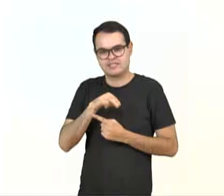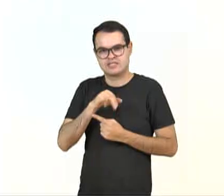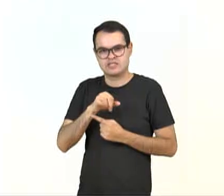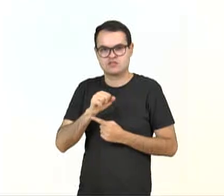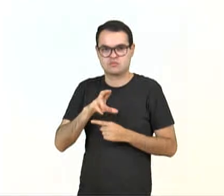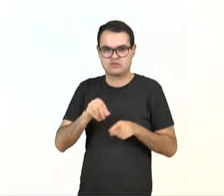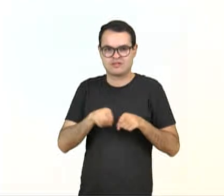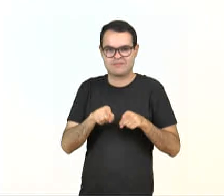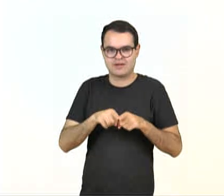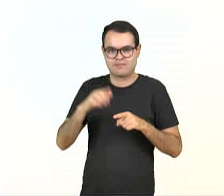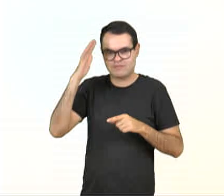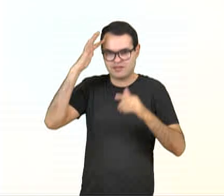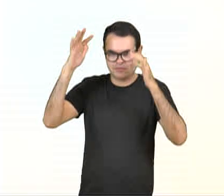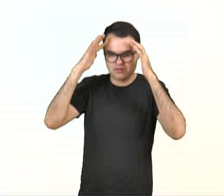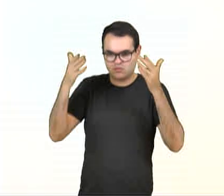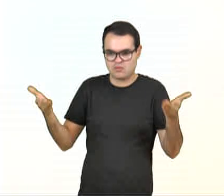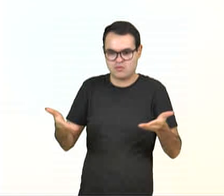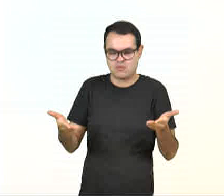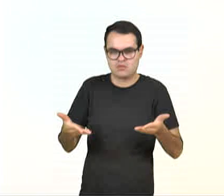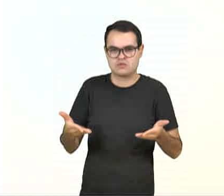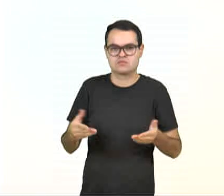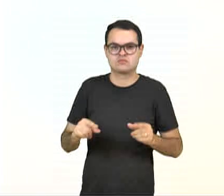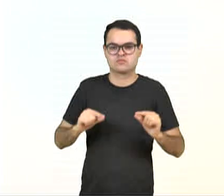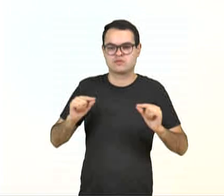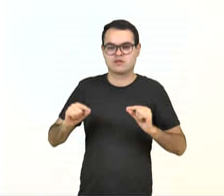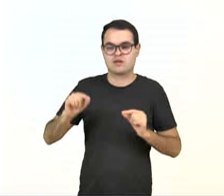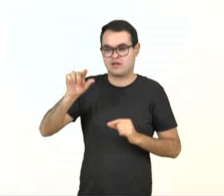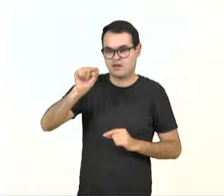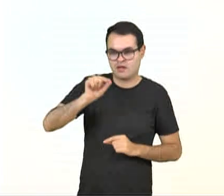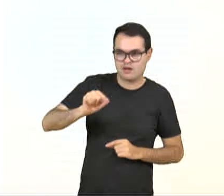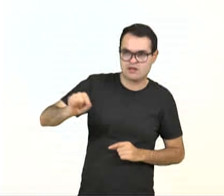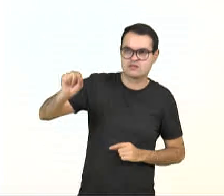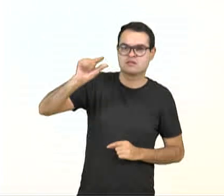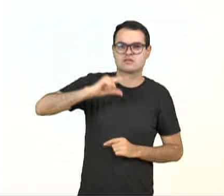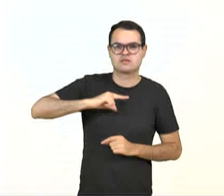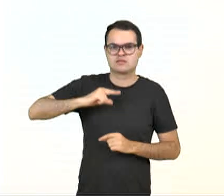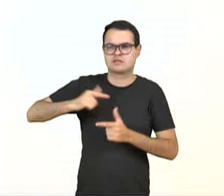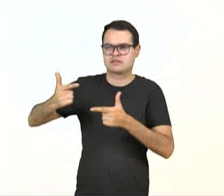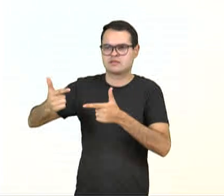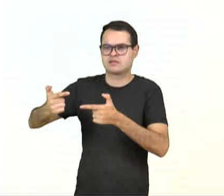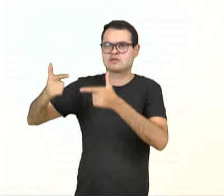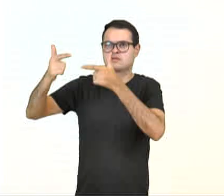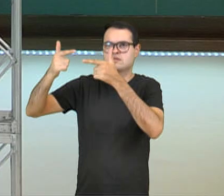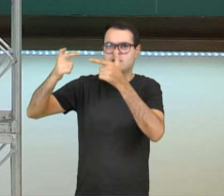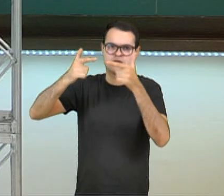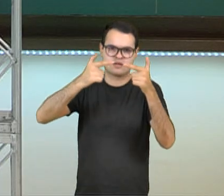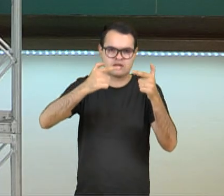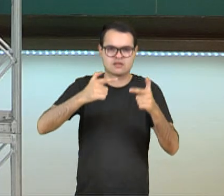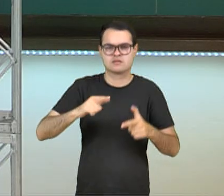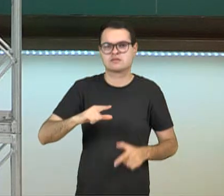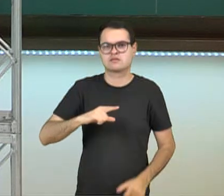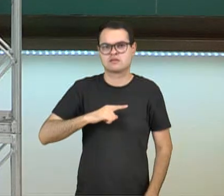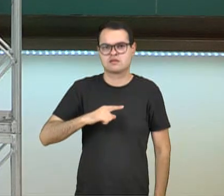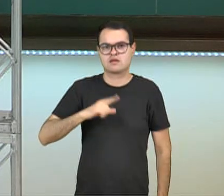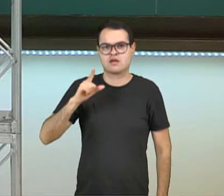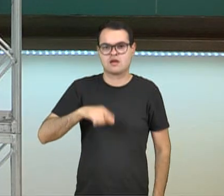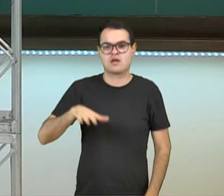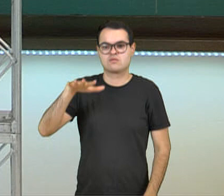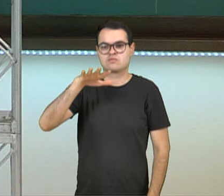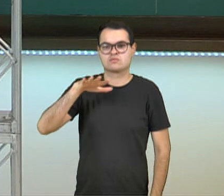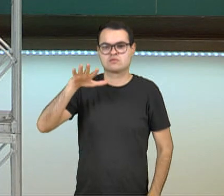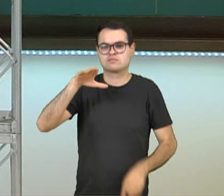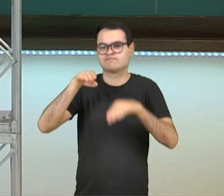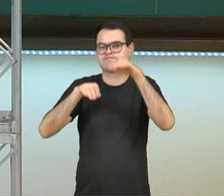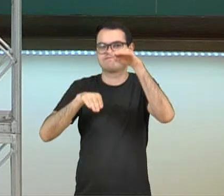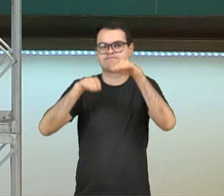marxismo-leninismo, na era moderna. O resto da região também enfrenta contínuas guerras, então é uma parte de